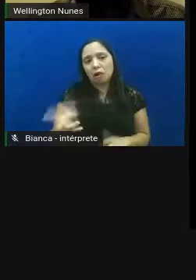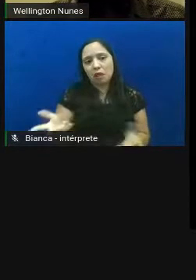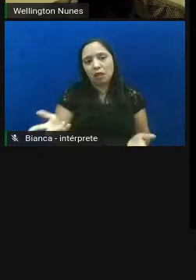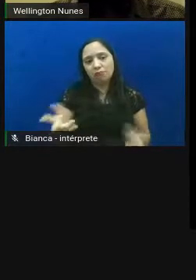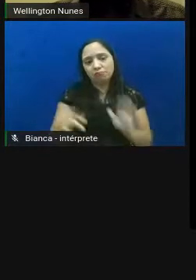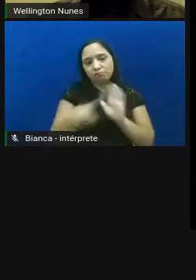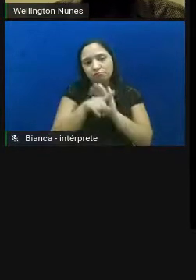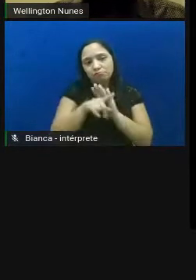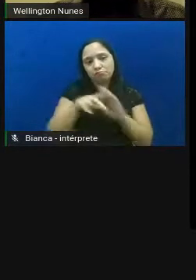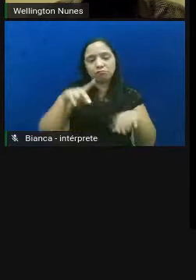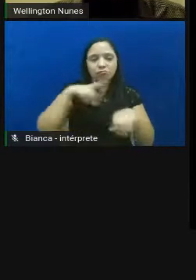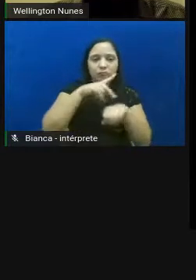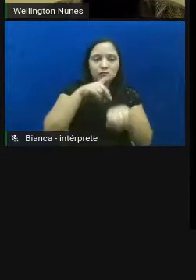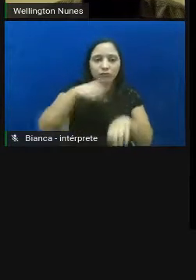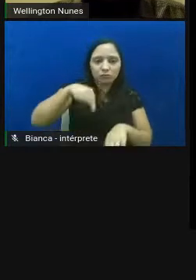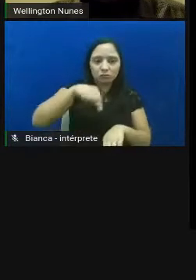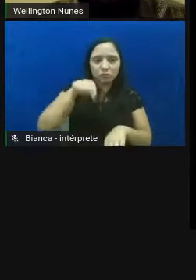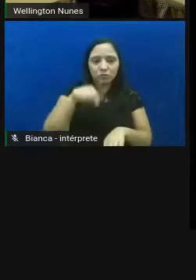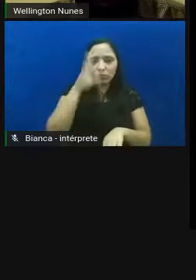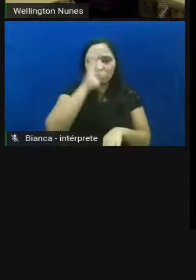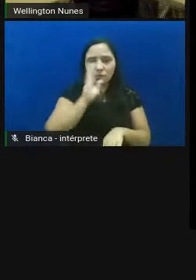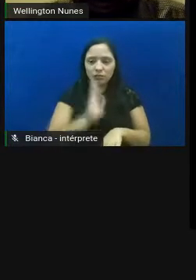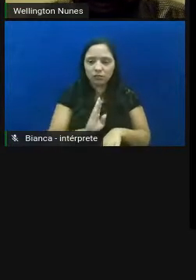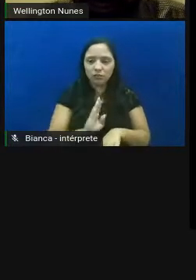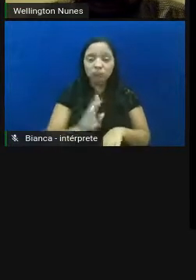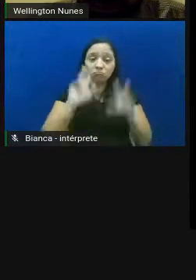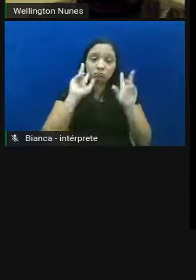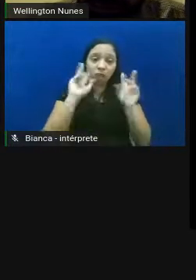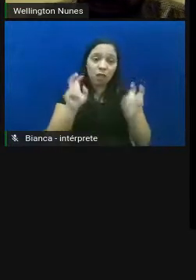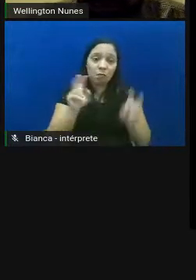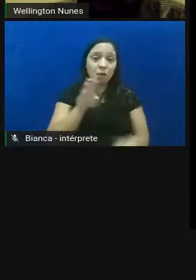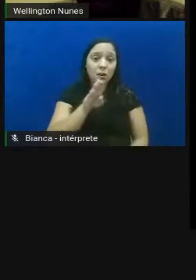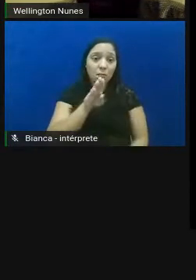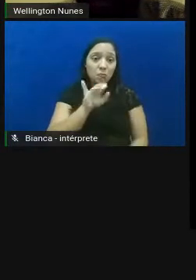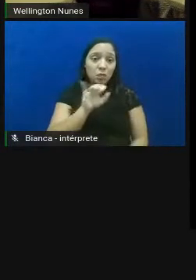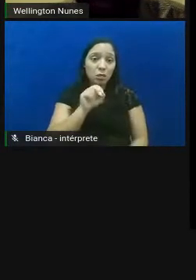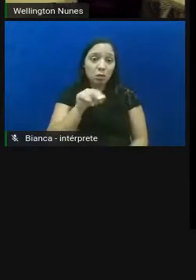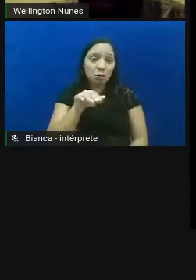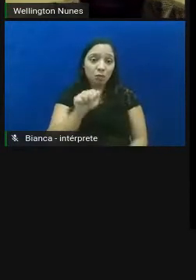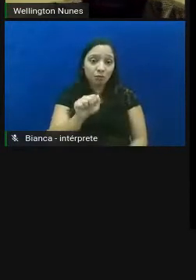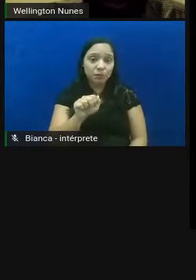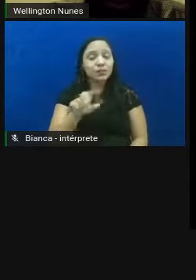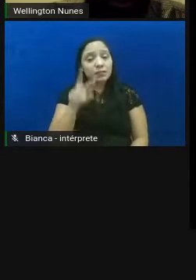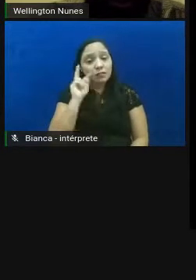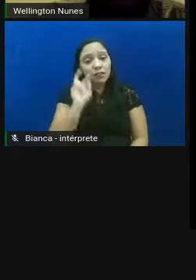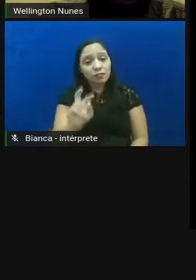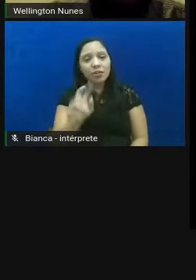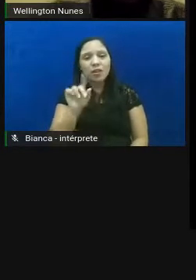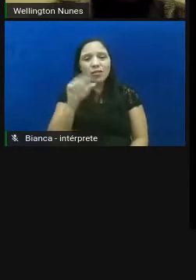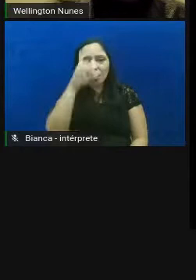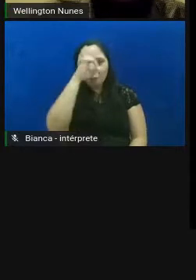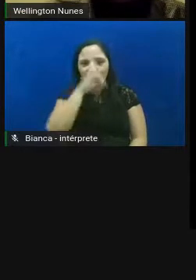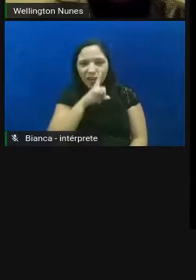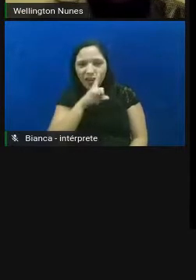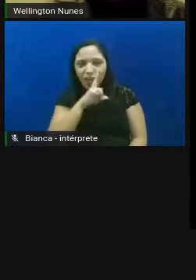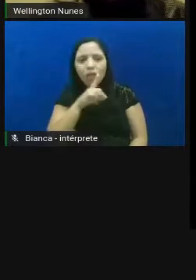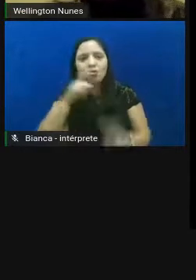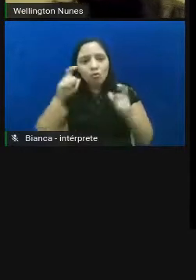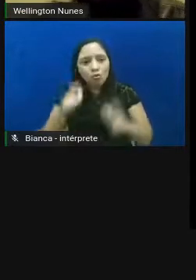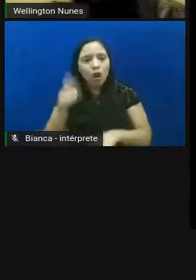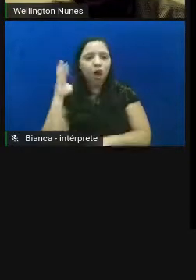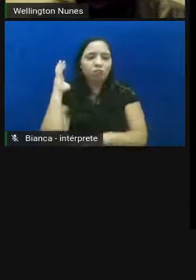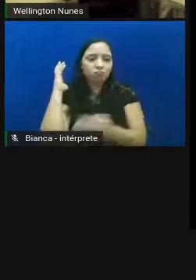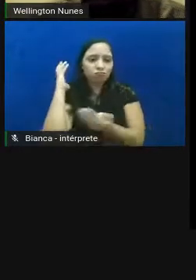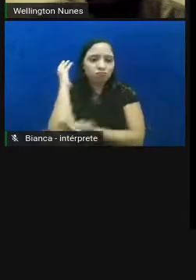país, em questão de bioma. Mas aqui a gente consegue enxergar as áreas amarelas que foram desmatadas aí